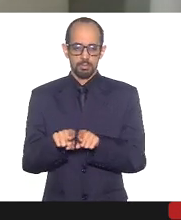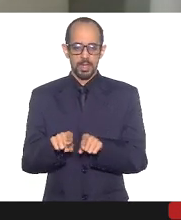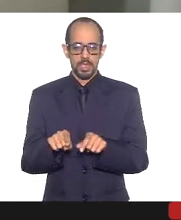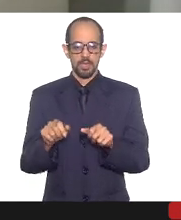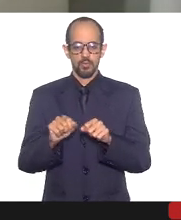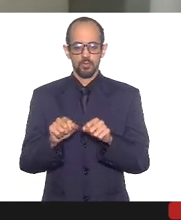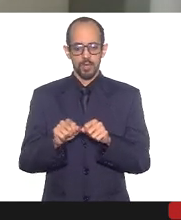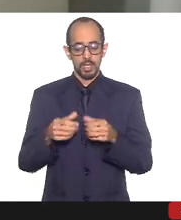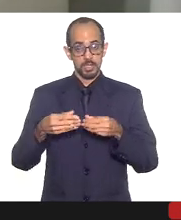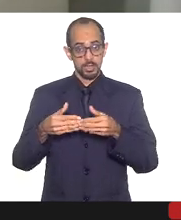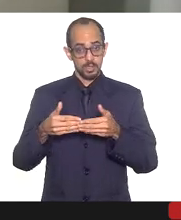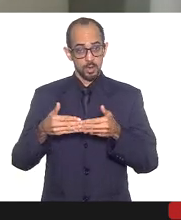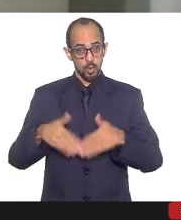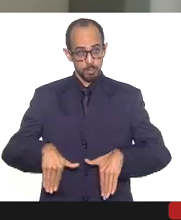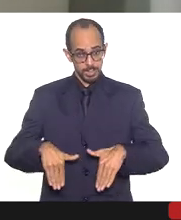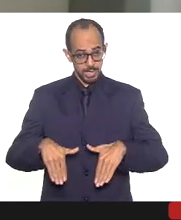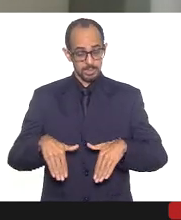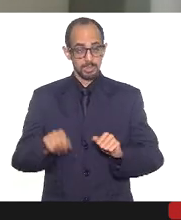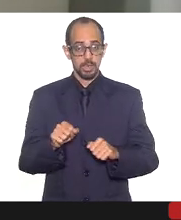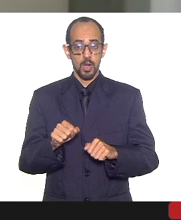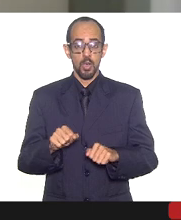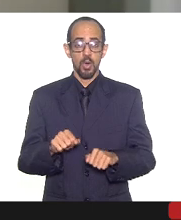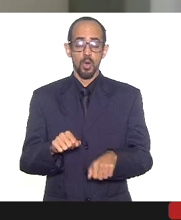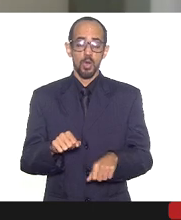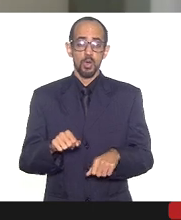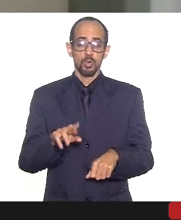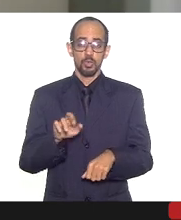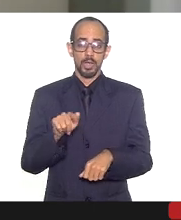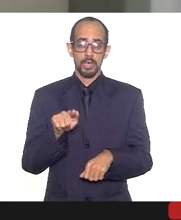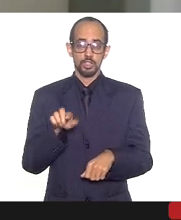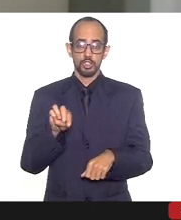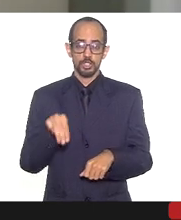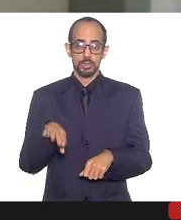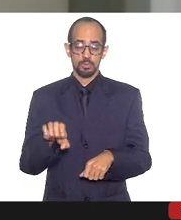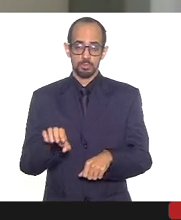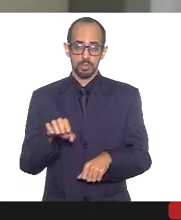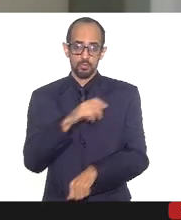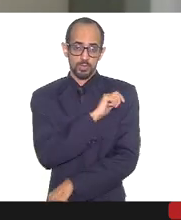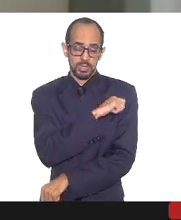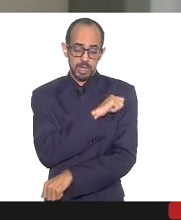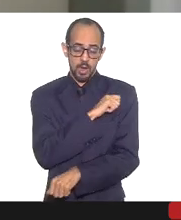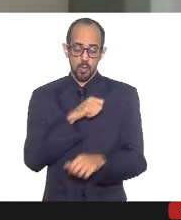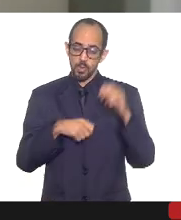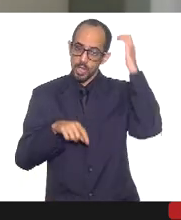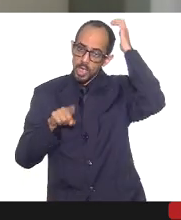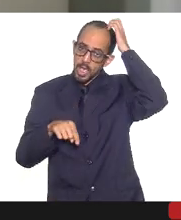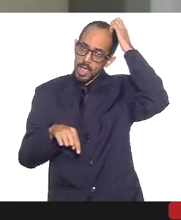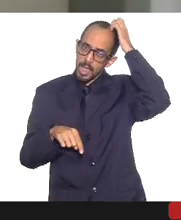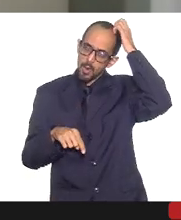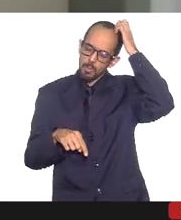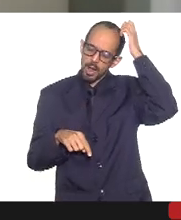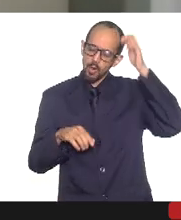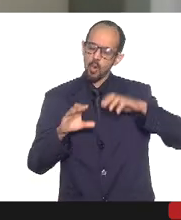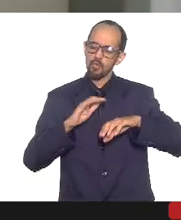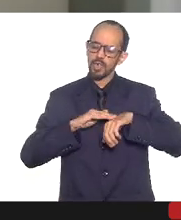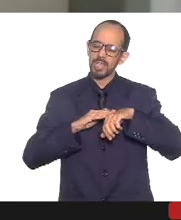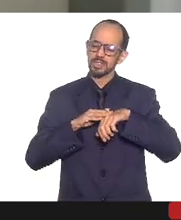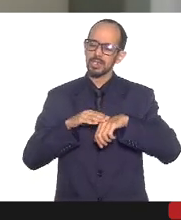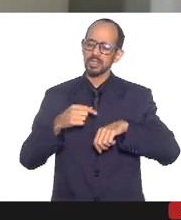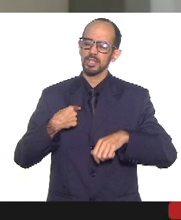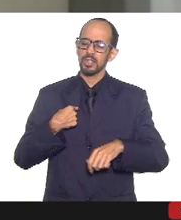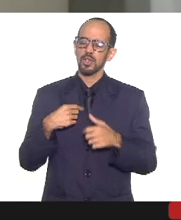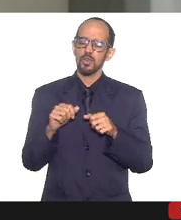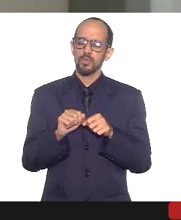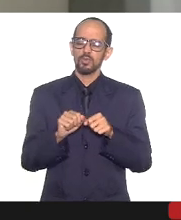do regime de recuperação fiscal. O debate, inclusive, Serafini, que eu pessoalmente tive com os auditores federais